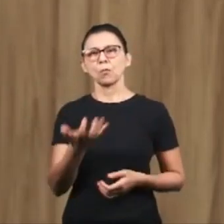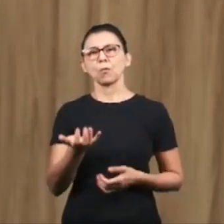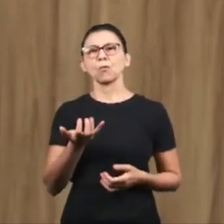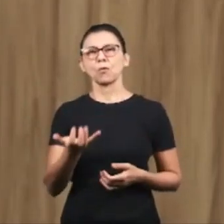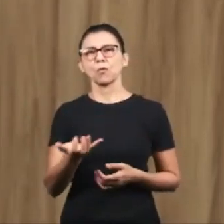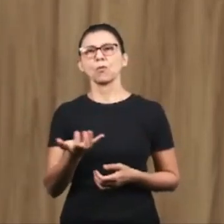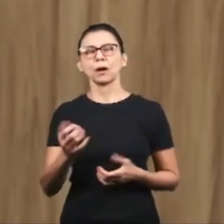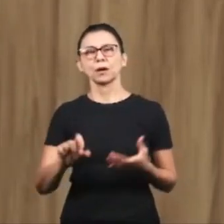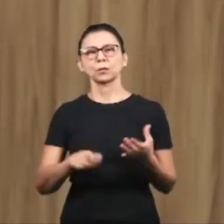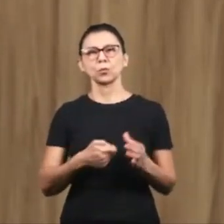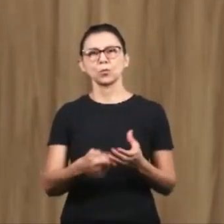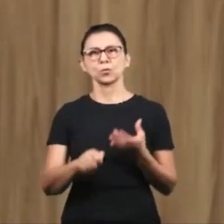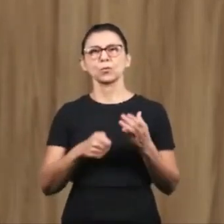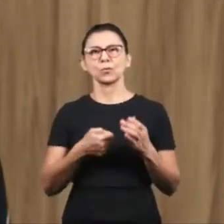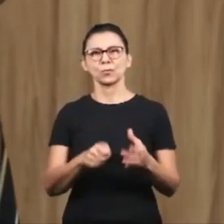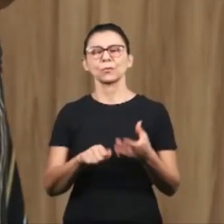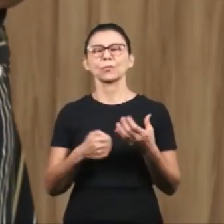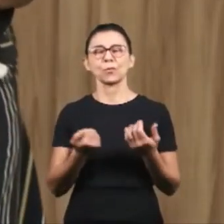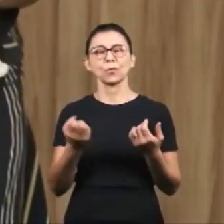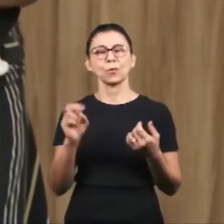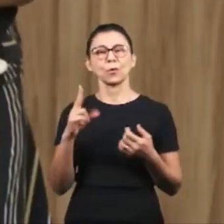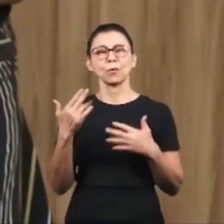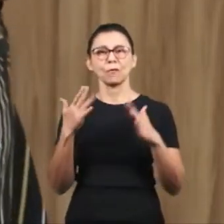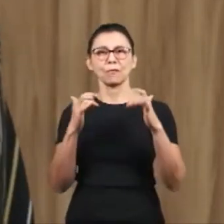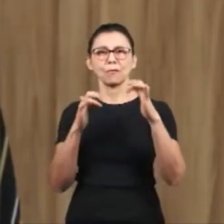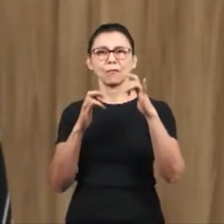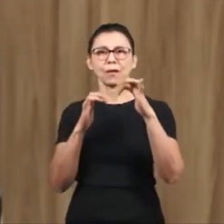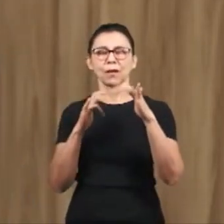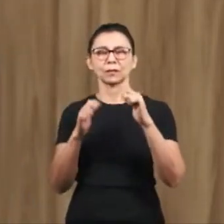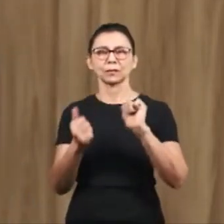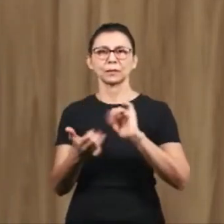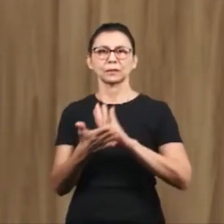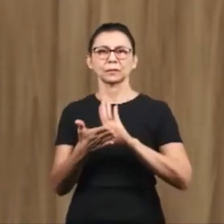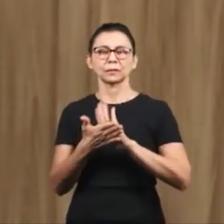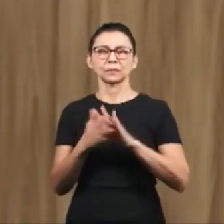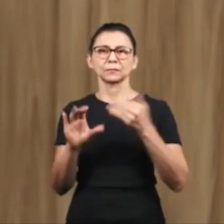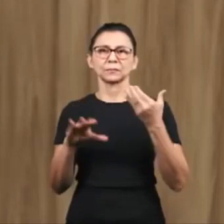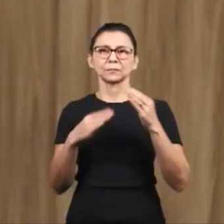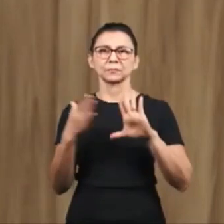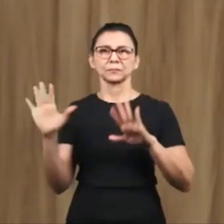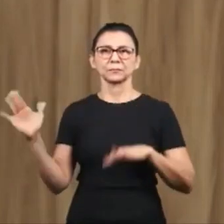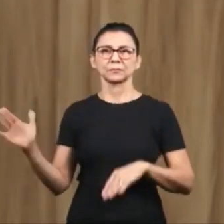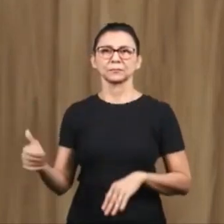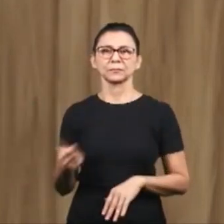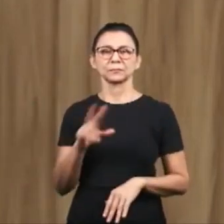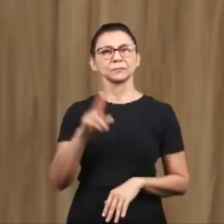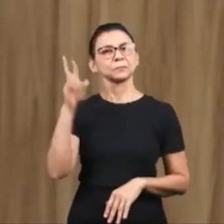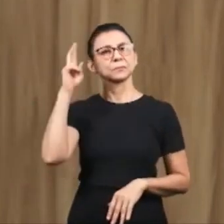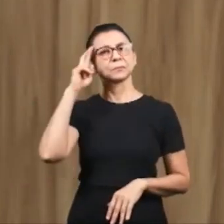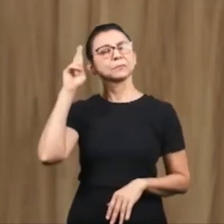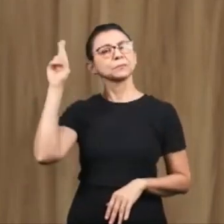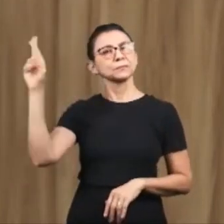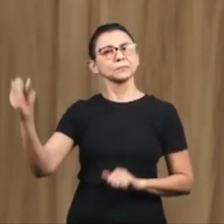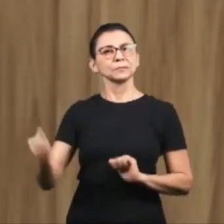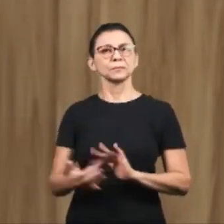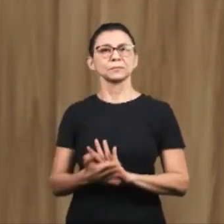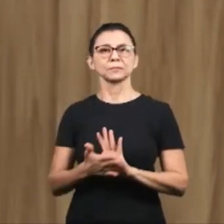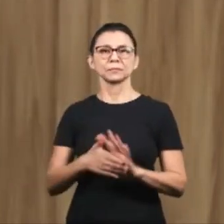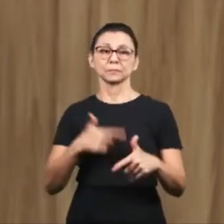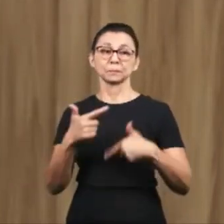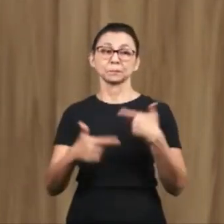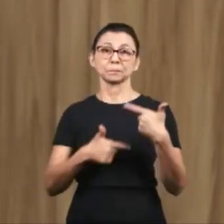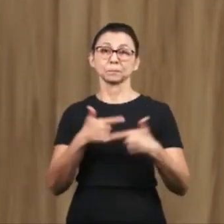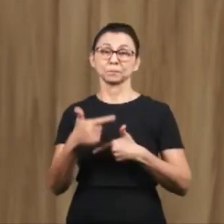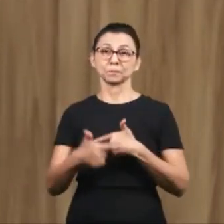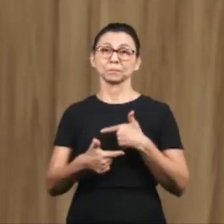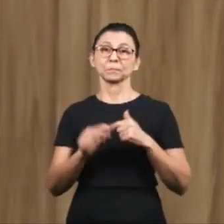chocalho ou a flauta para tocarmos e cantarmos com toda alegria em adoração ao nome do Senhor, o